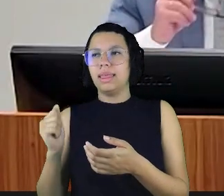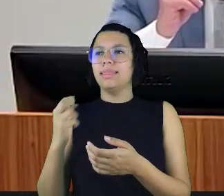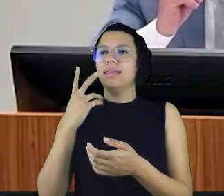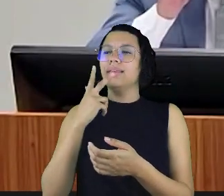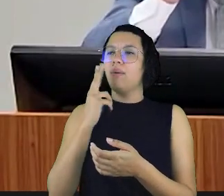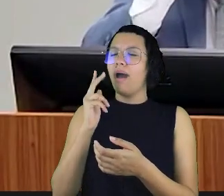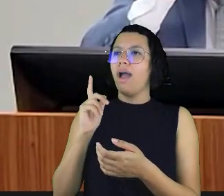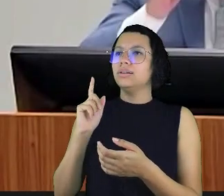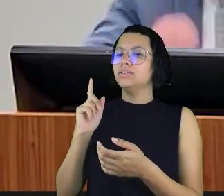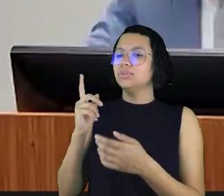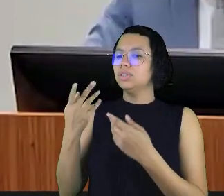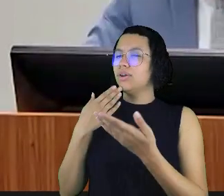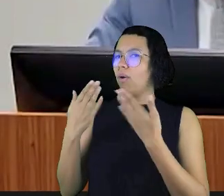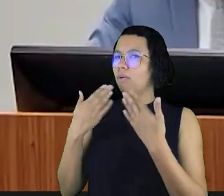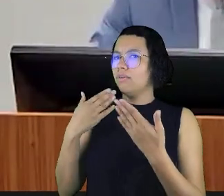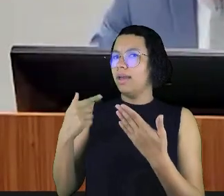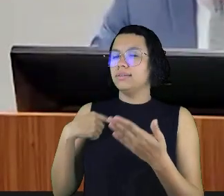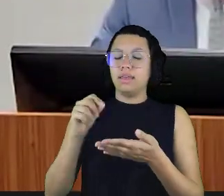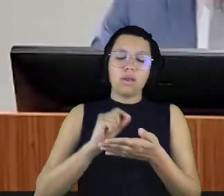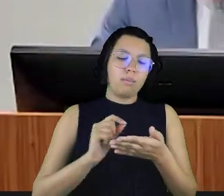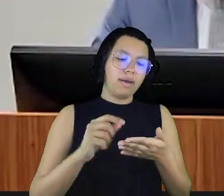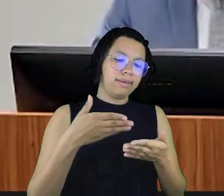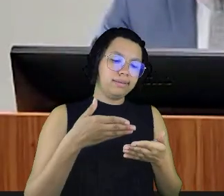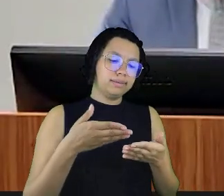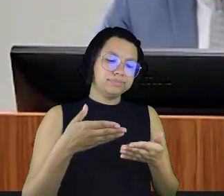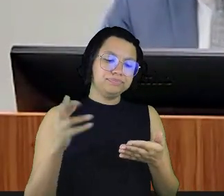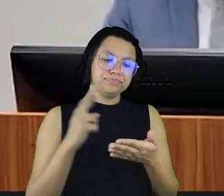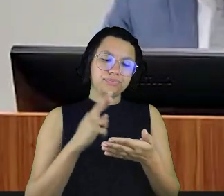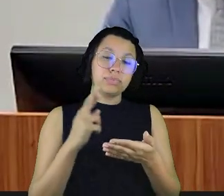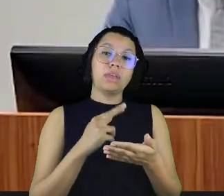marquei aqui ele em relação a